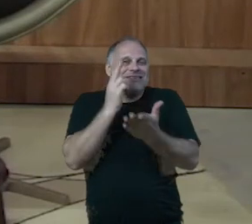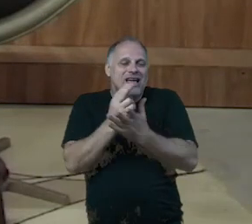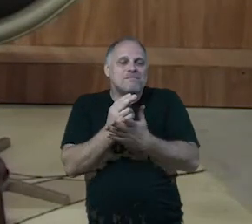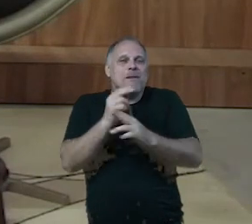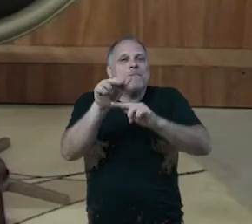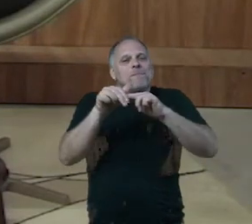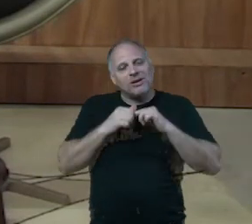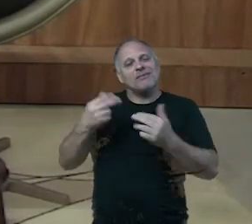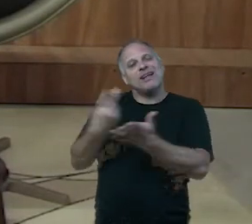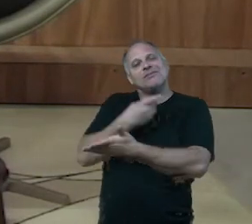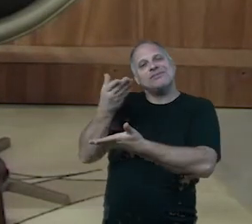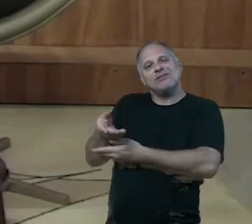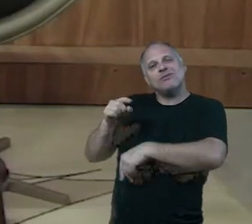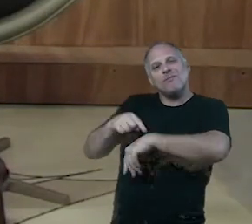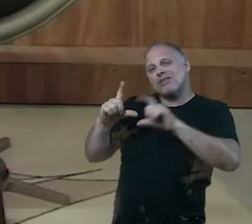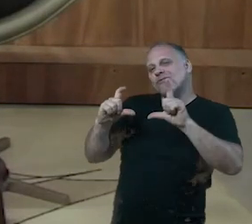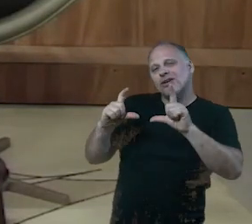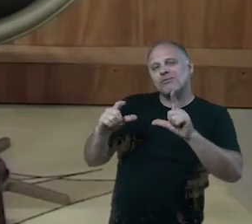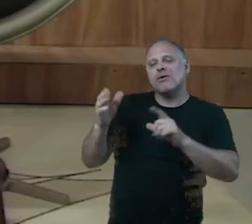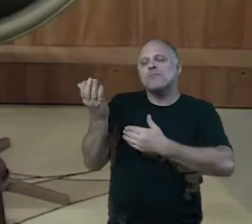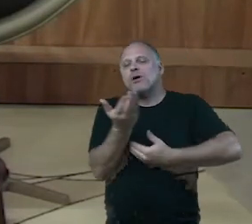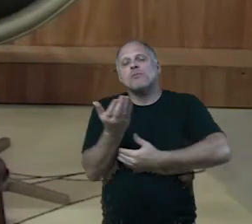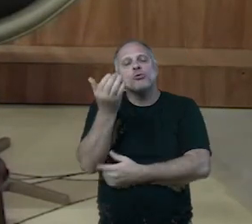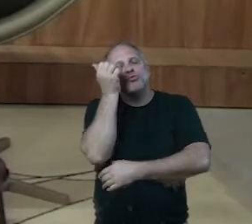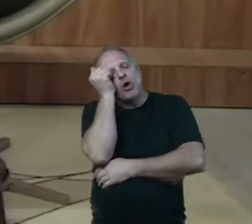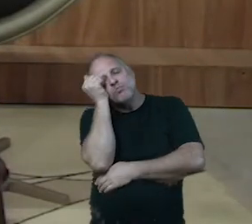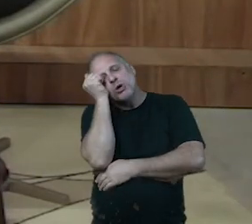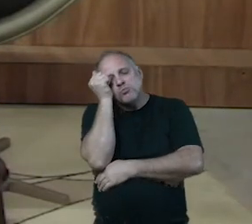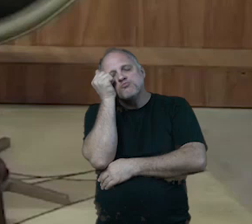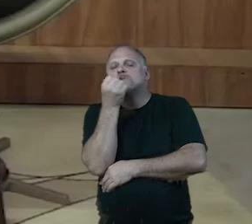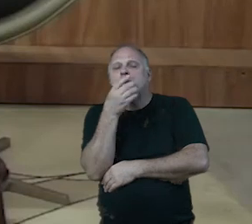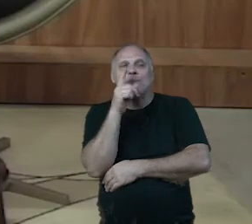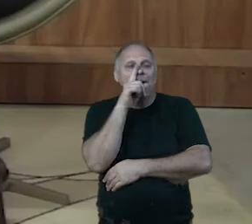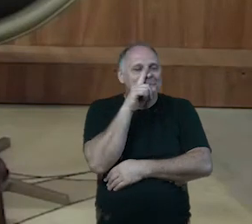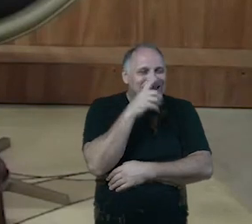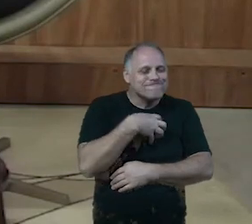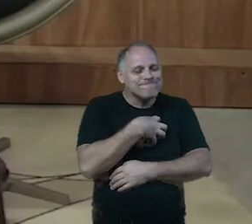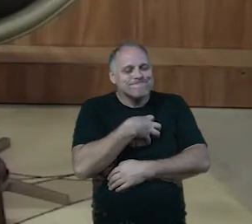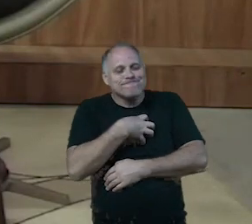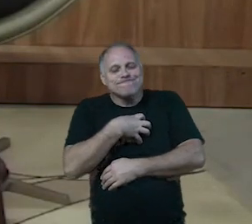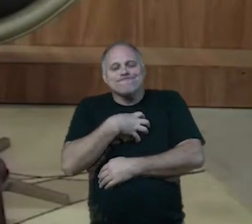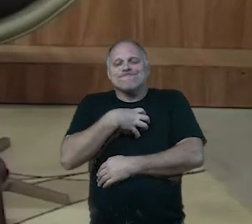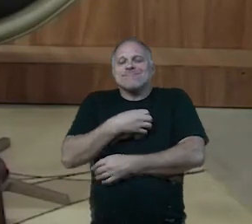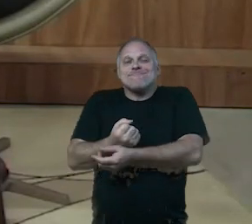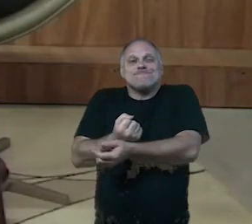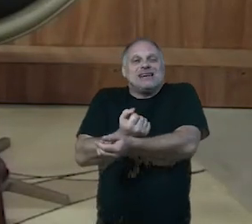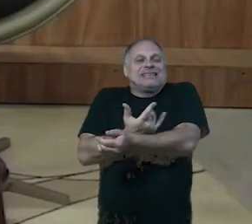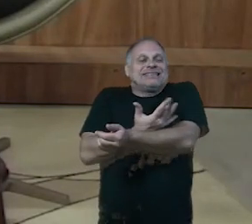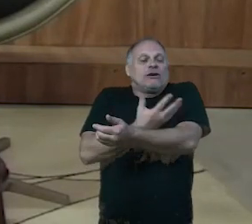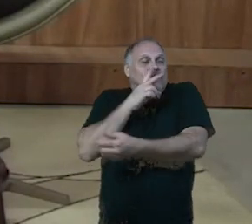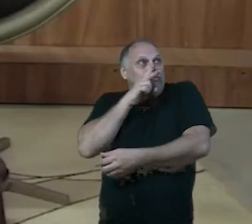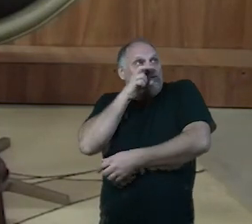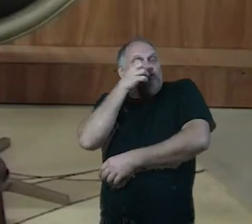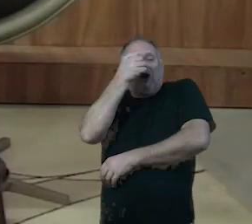a ver com o que tá acontecendo ali no momento. O bebê tava dormindo, tava tudo bem, tava tudo tranquilo. Mas às vezes tem a ver com o emocional da